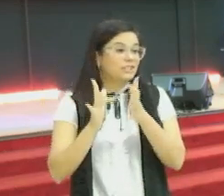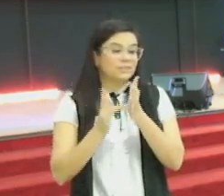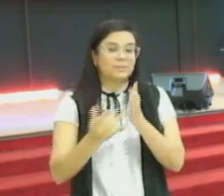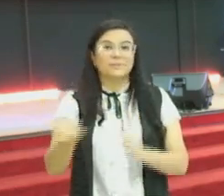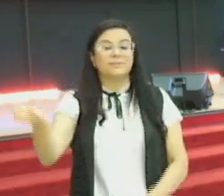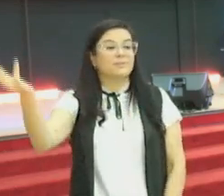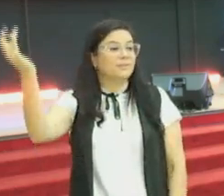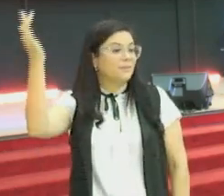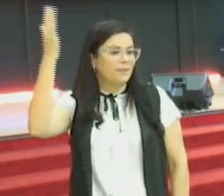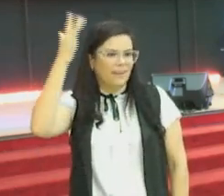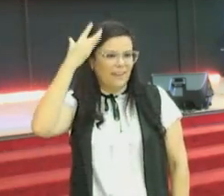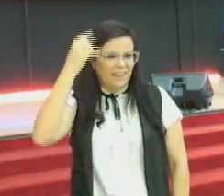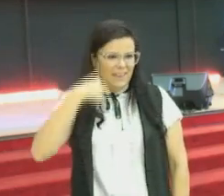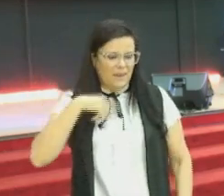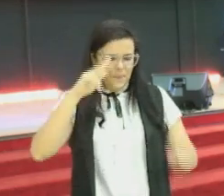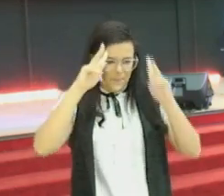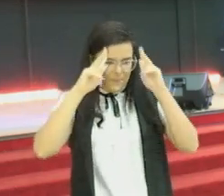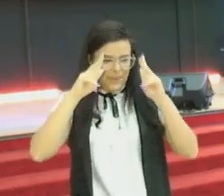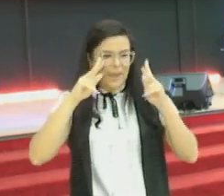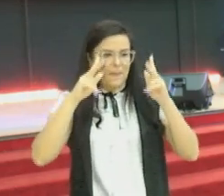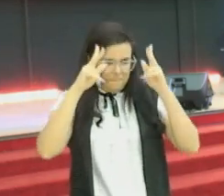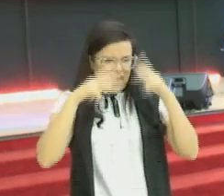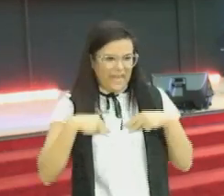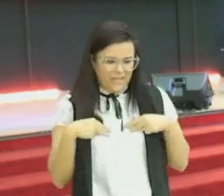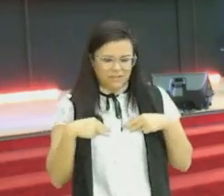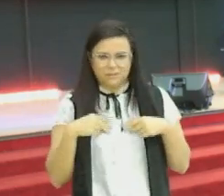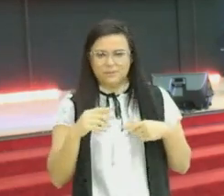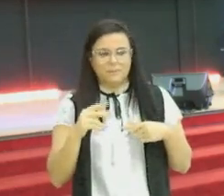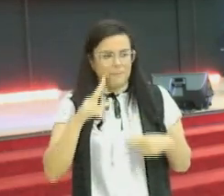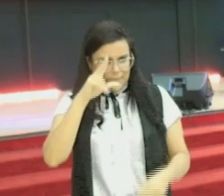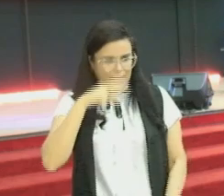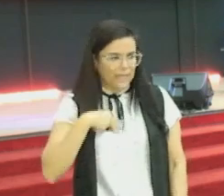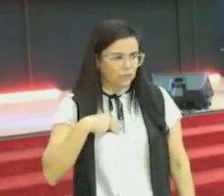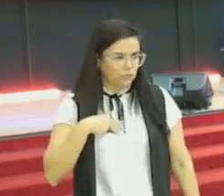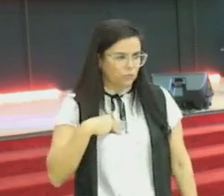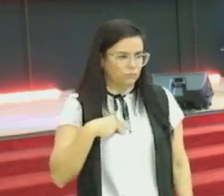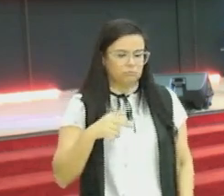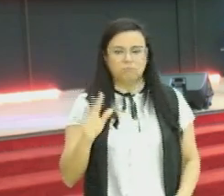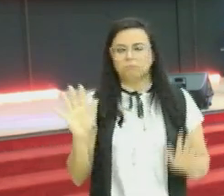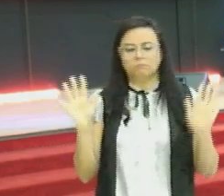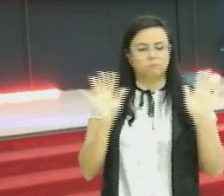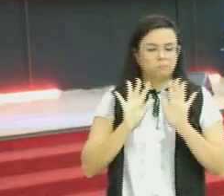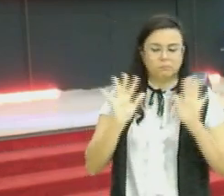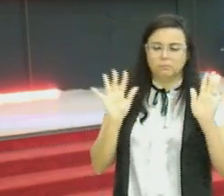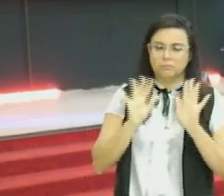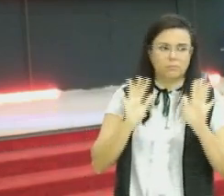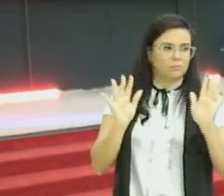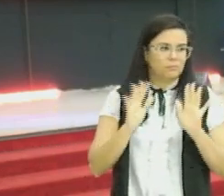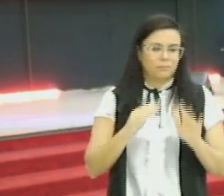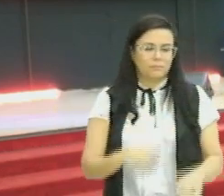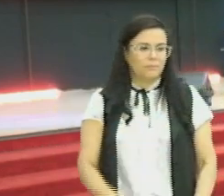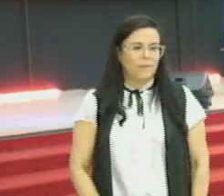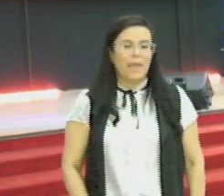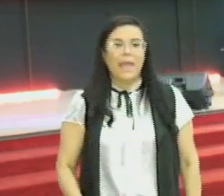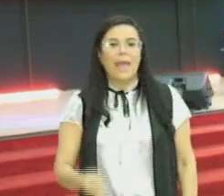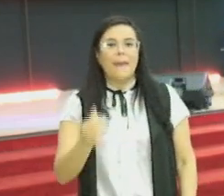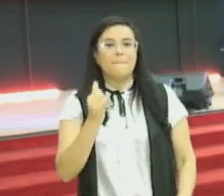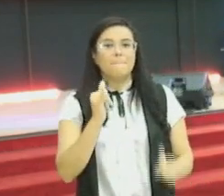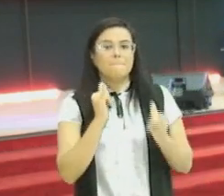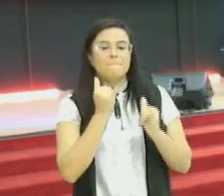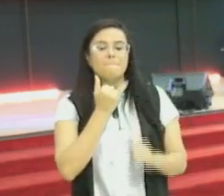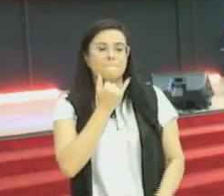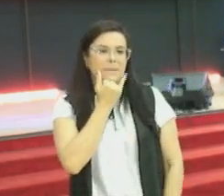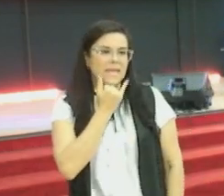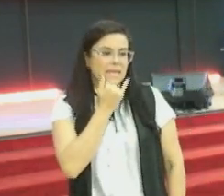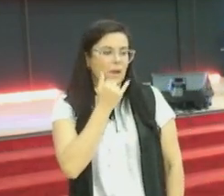damos conta de perdoar assim, aumenta a nossa fé. Sabe por quê? Perdão não é um ato